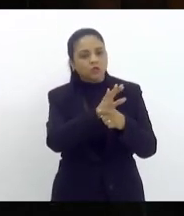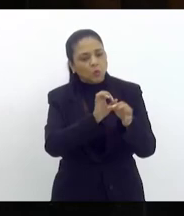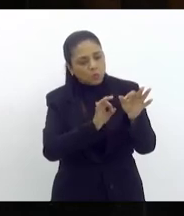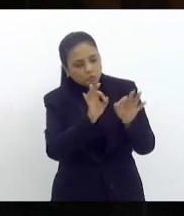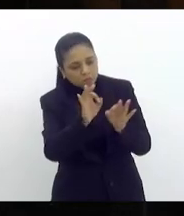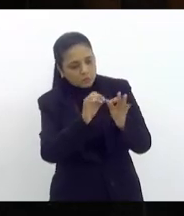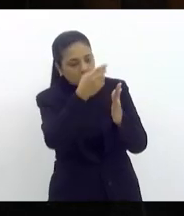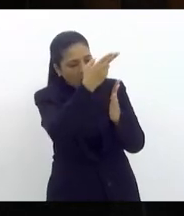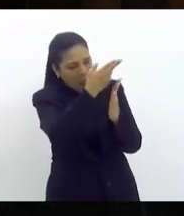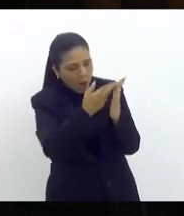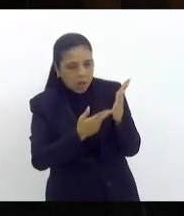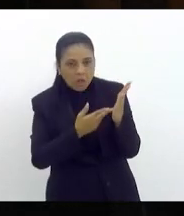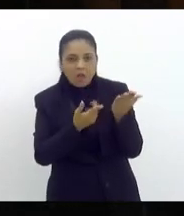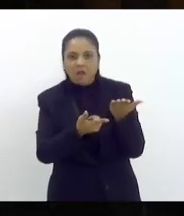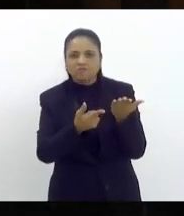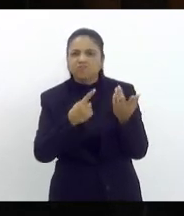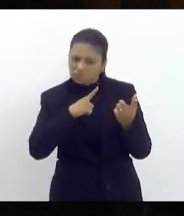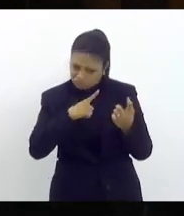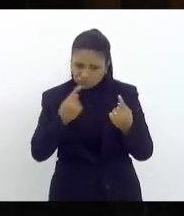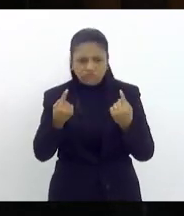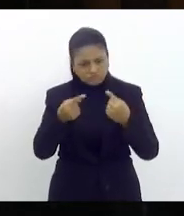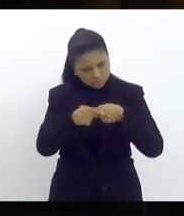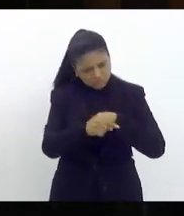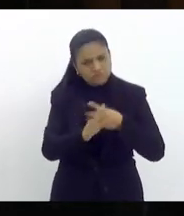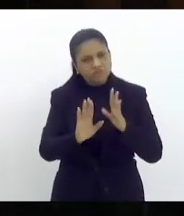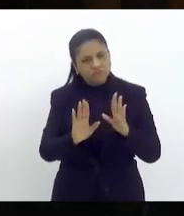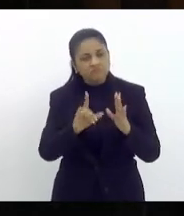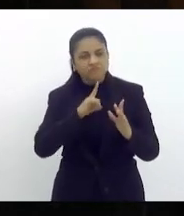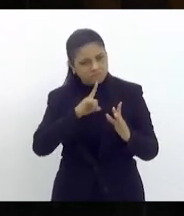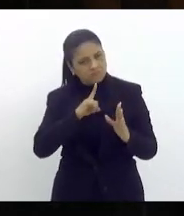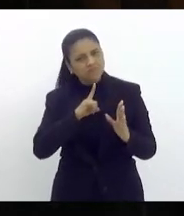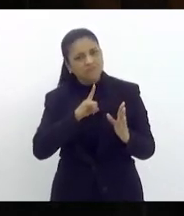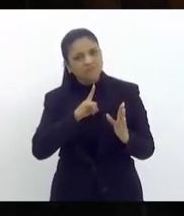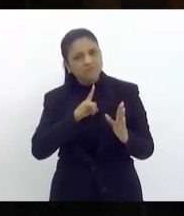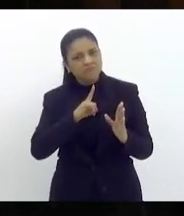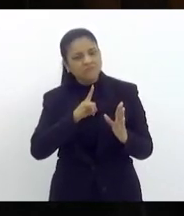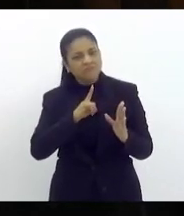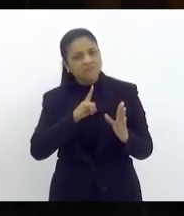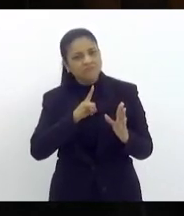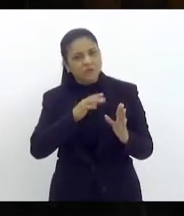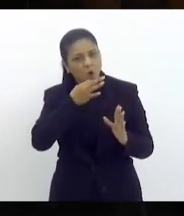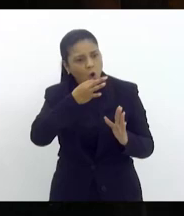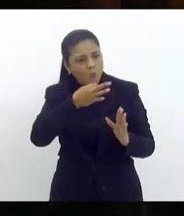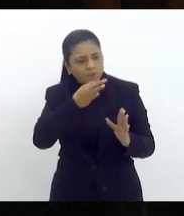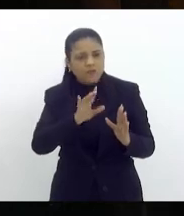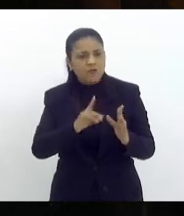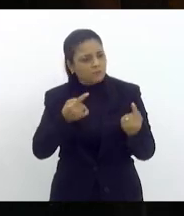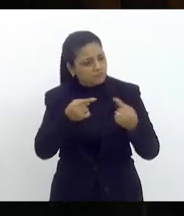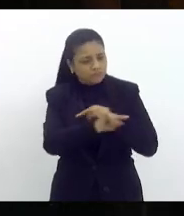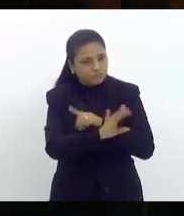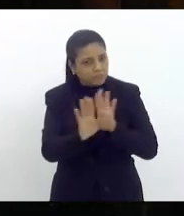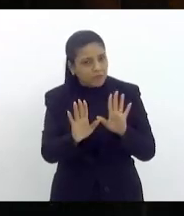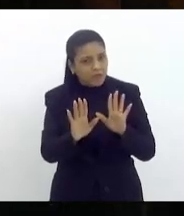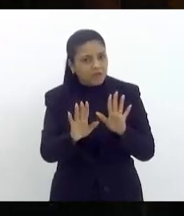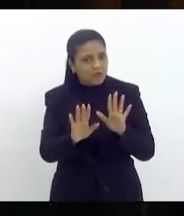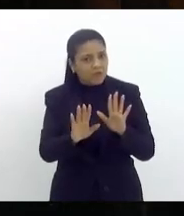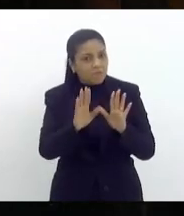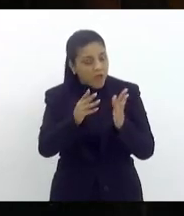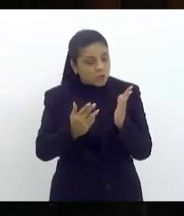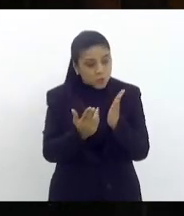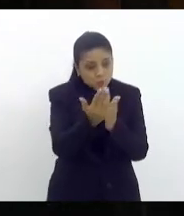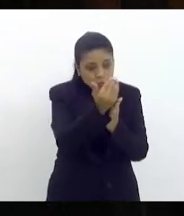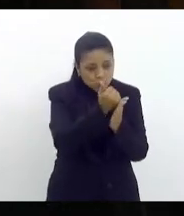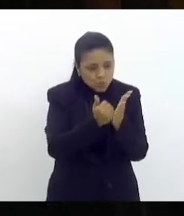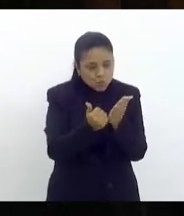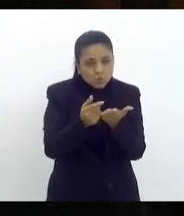do relatório tem as suas divergências tem mas quer que o orçamento não fique deixar de